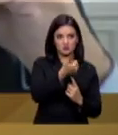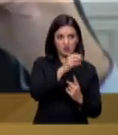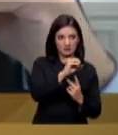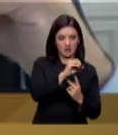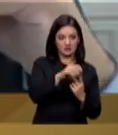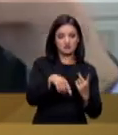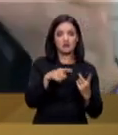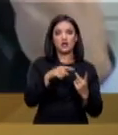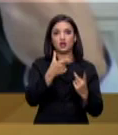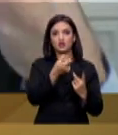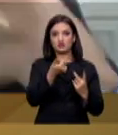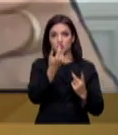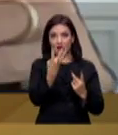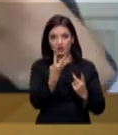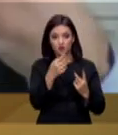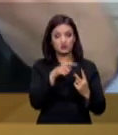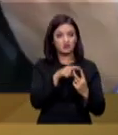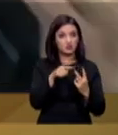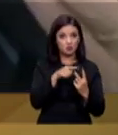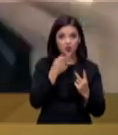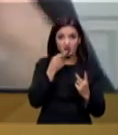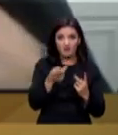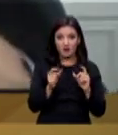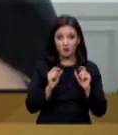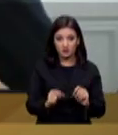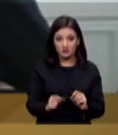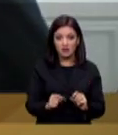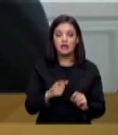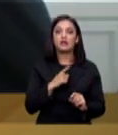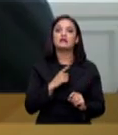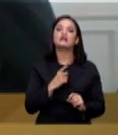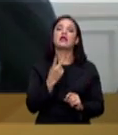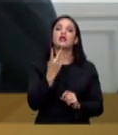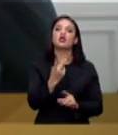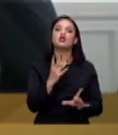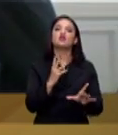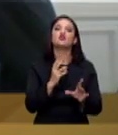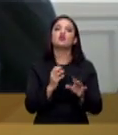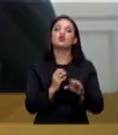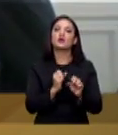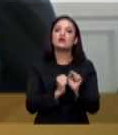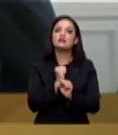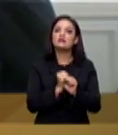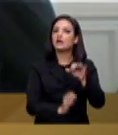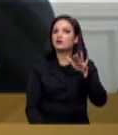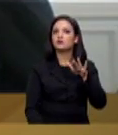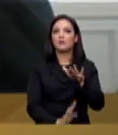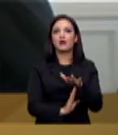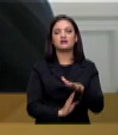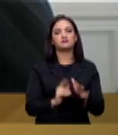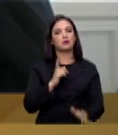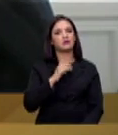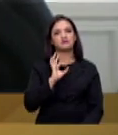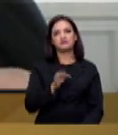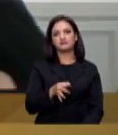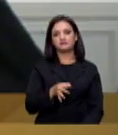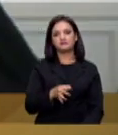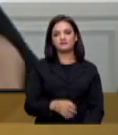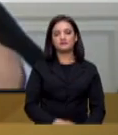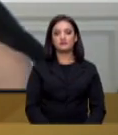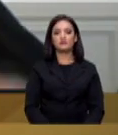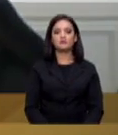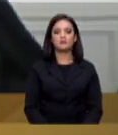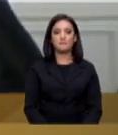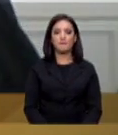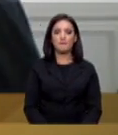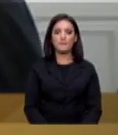o artigo 2º fala 12 meses, permitido um único igual período de contratação. E a própria,